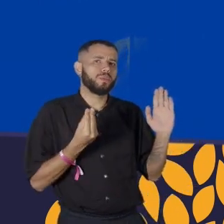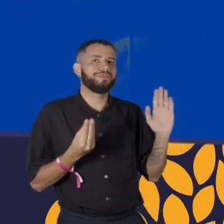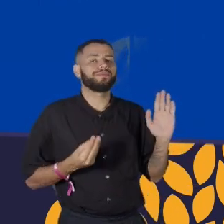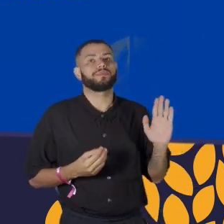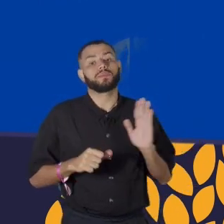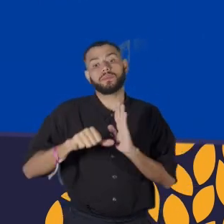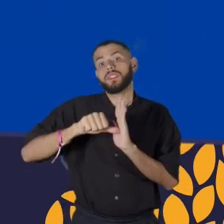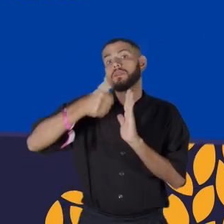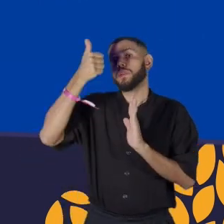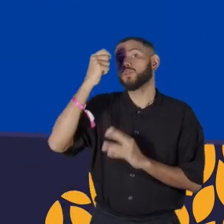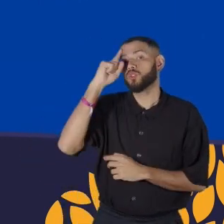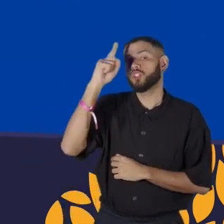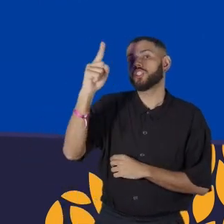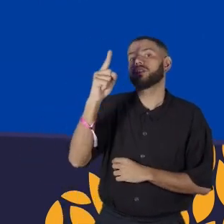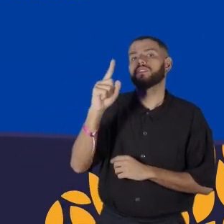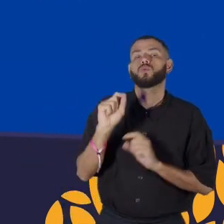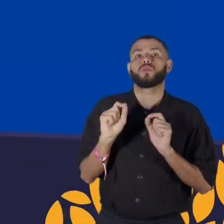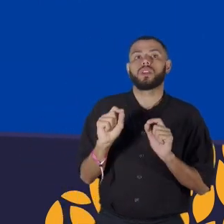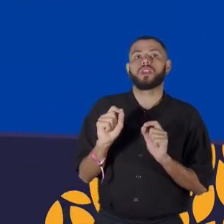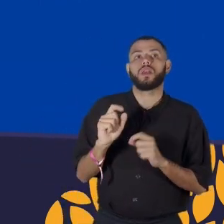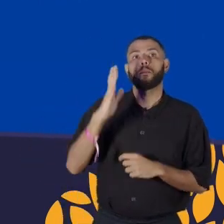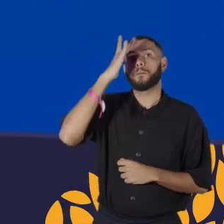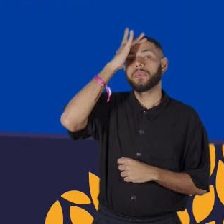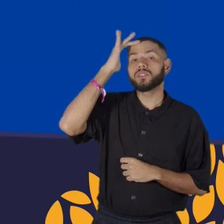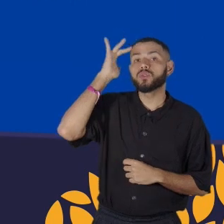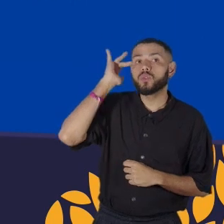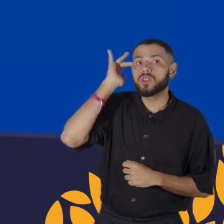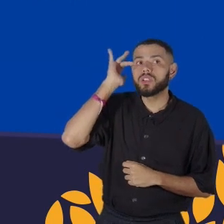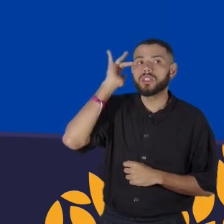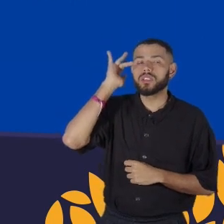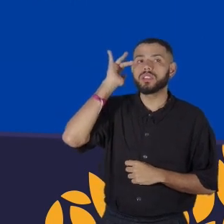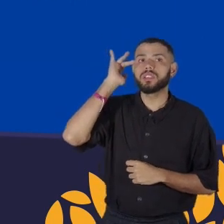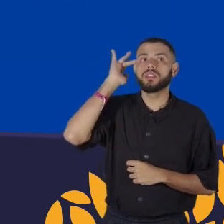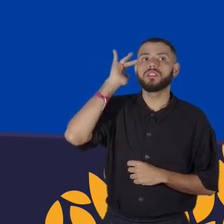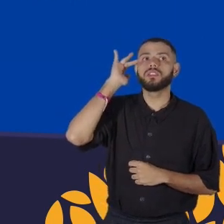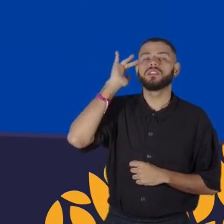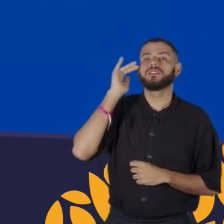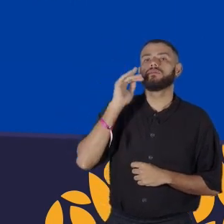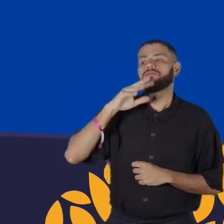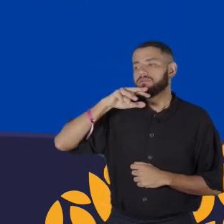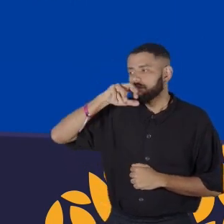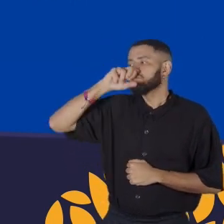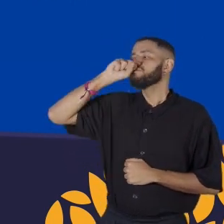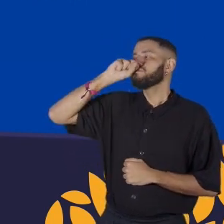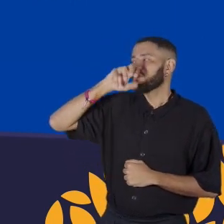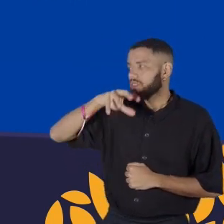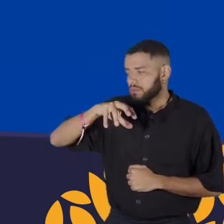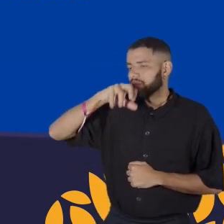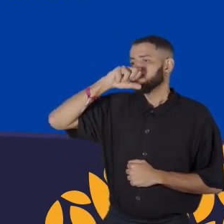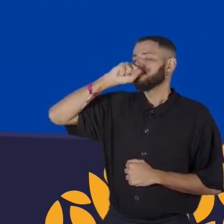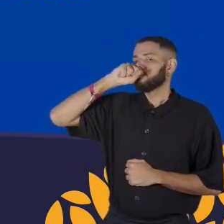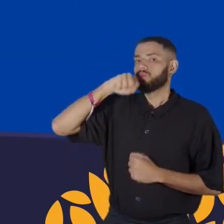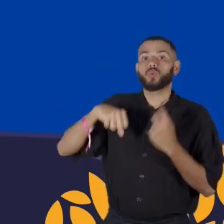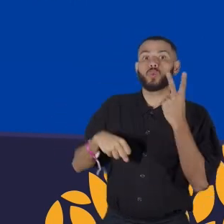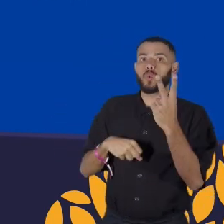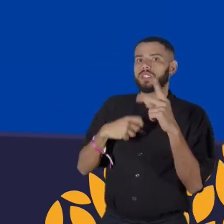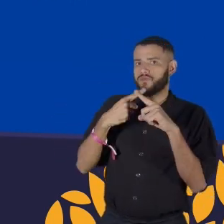1, a pessoa pode fazer 2 inaladas. Então, ele inalava uma